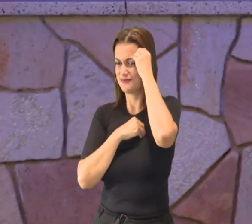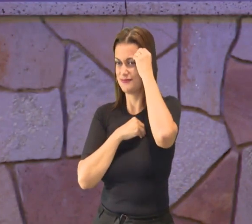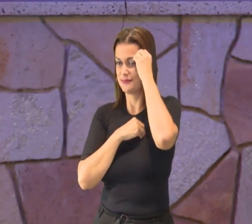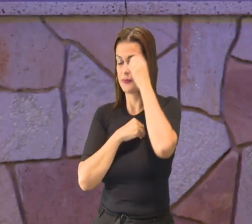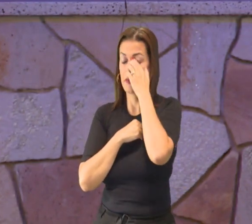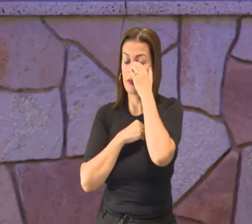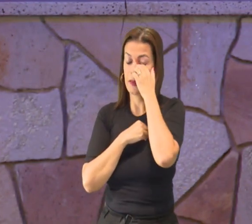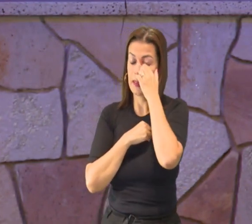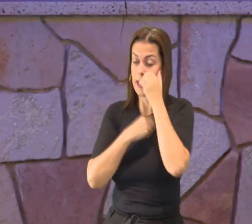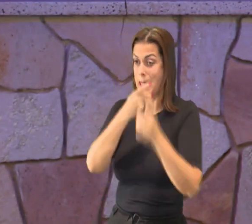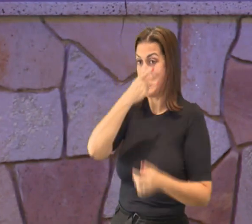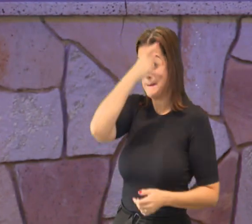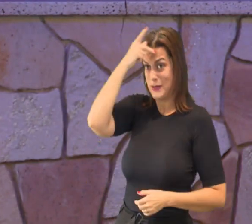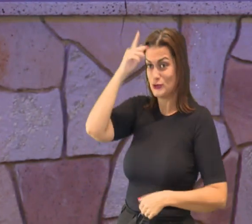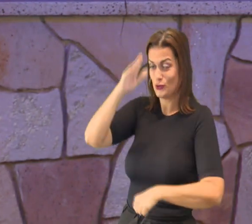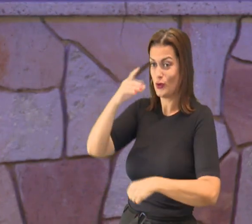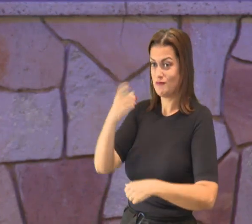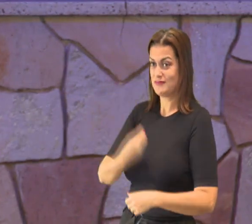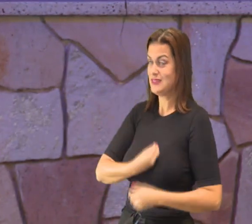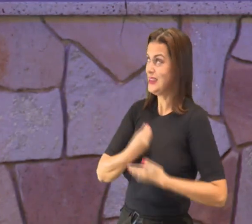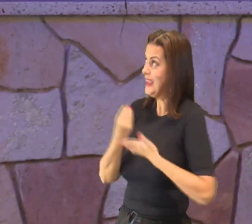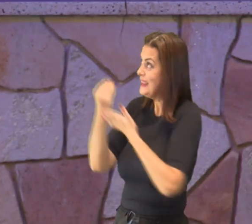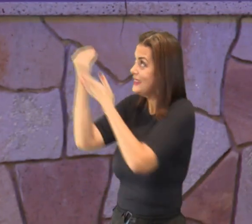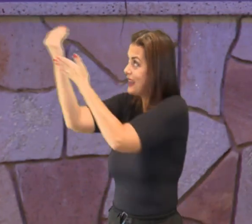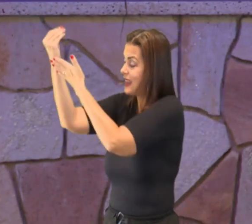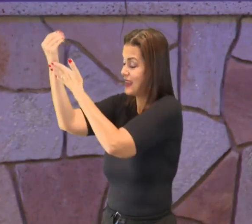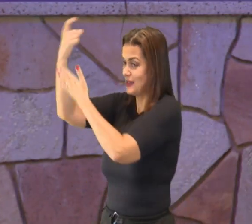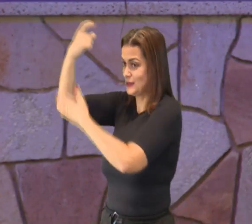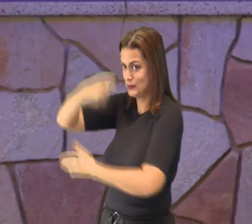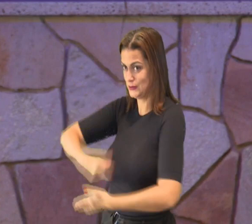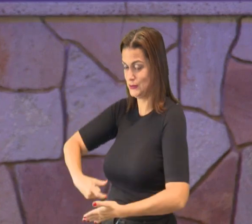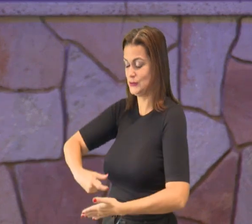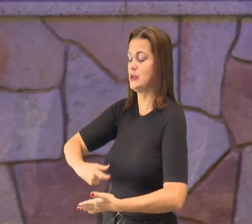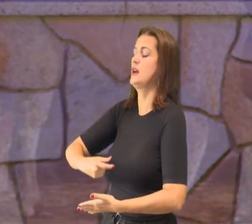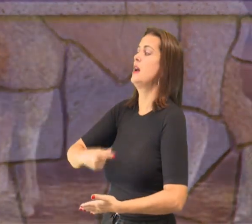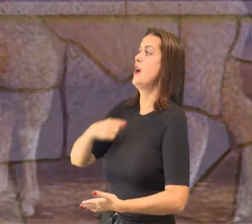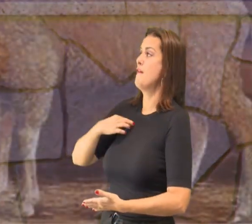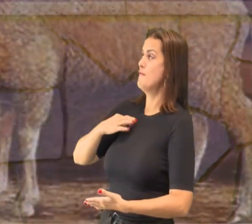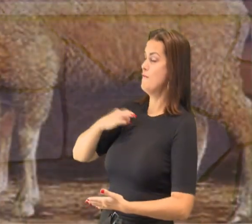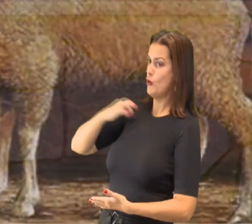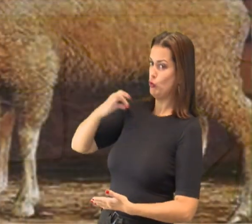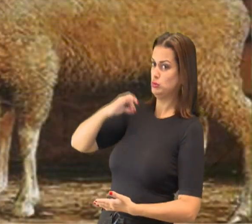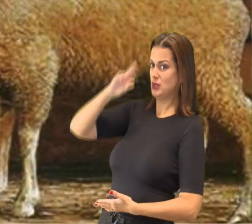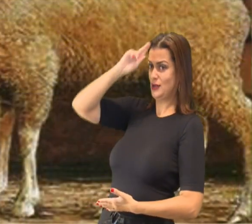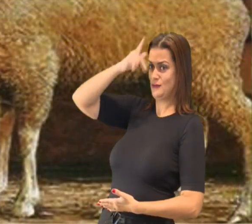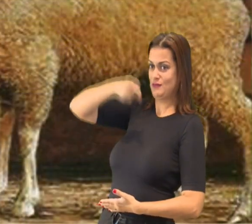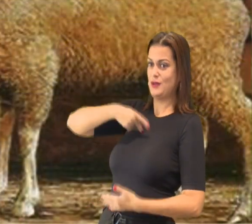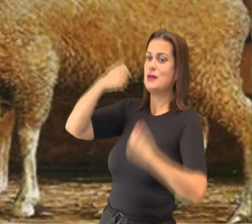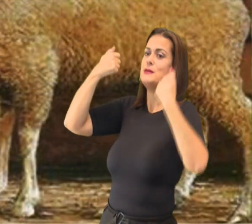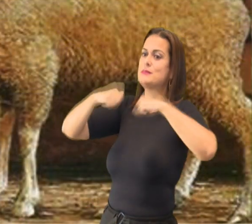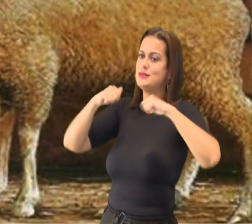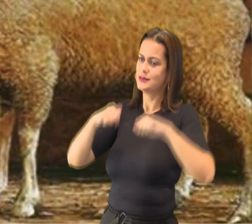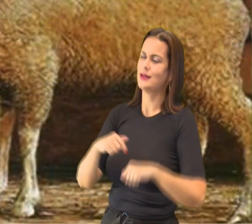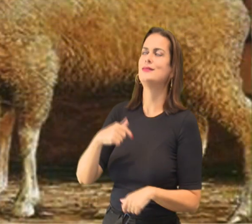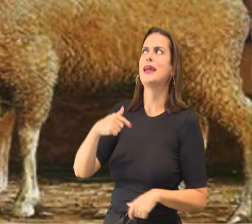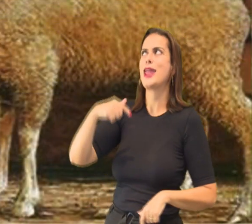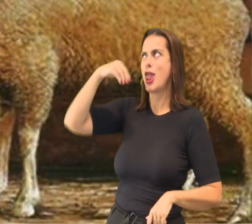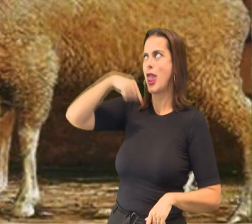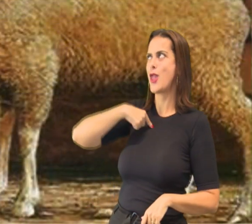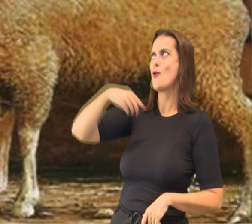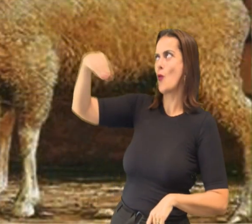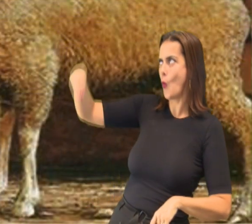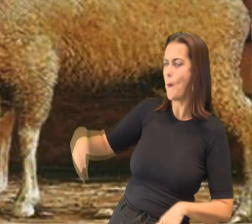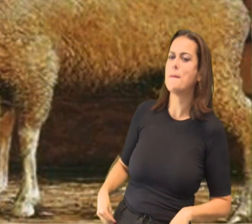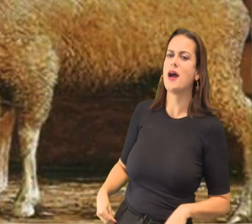Quanto ao ofertante, em último lugar, já disse, voluntário, pessoal, era preciso reconhecer a culpa pelo